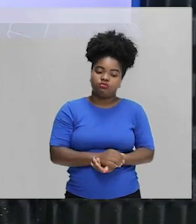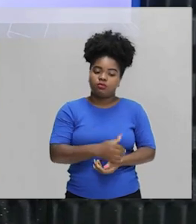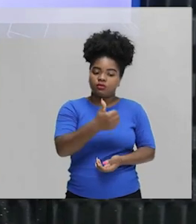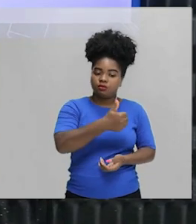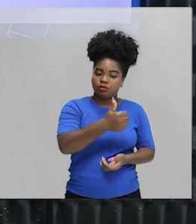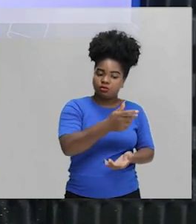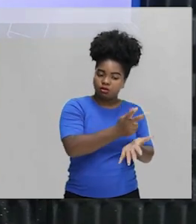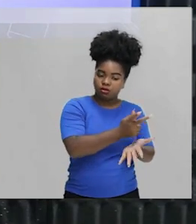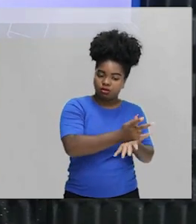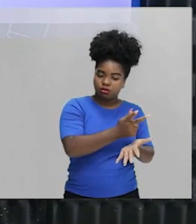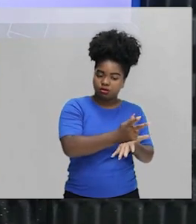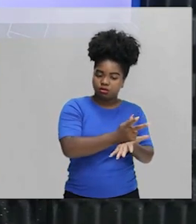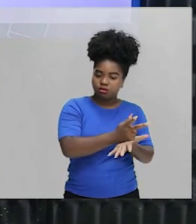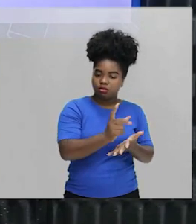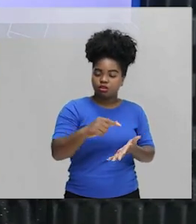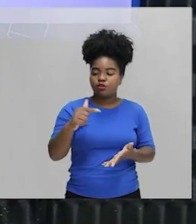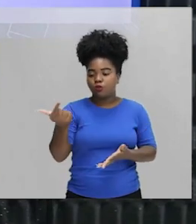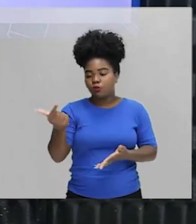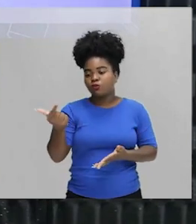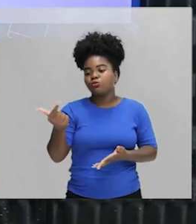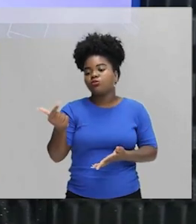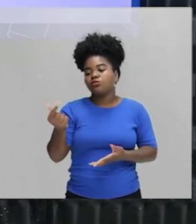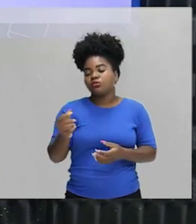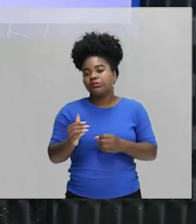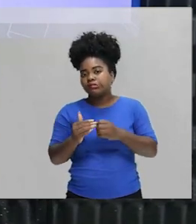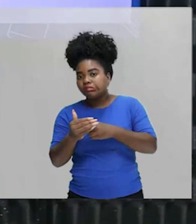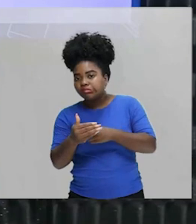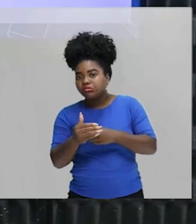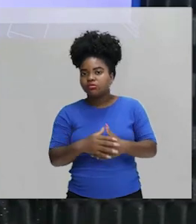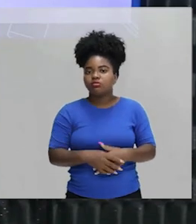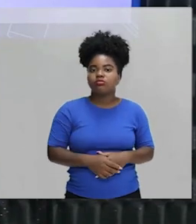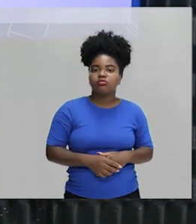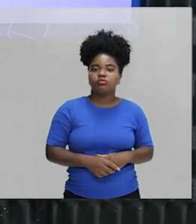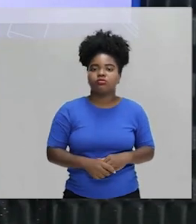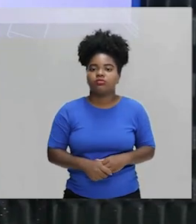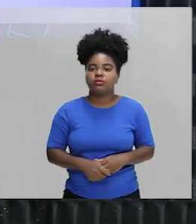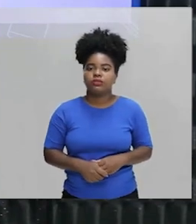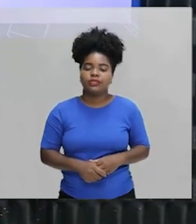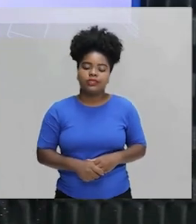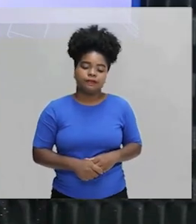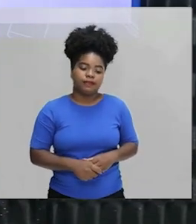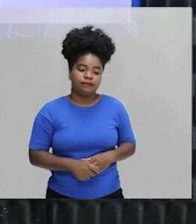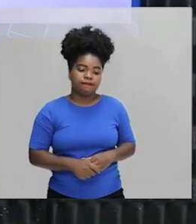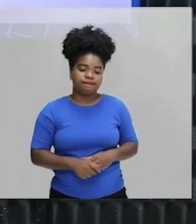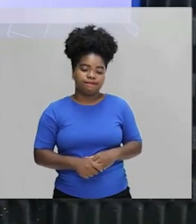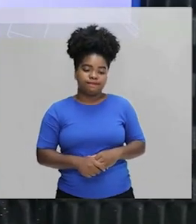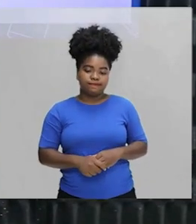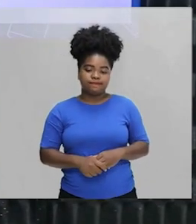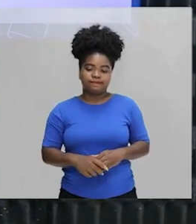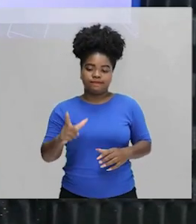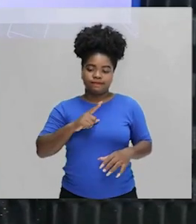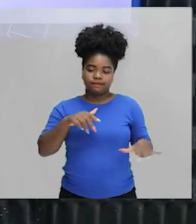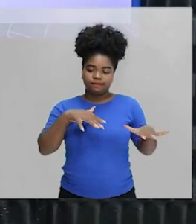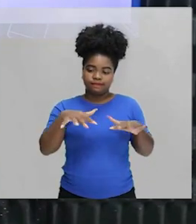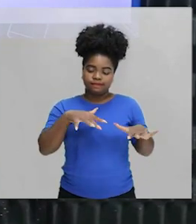contínua né atômico de B mas as outras seriam discretas certo porque então nós temos aí os